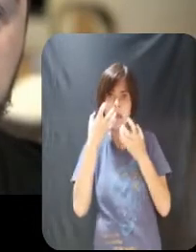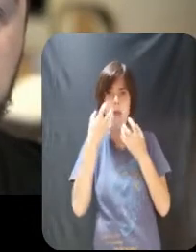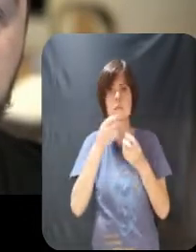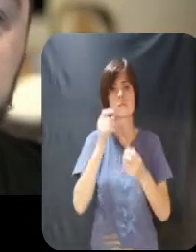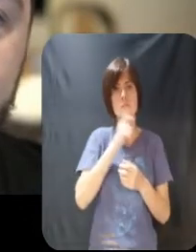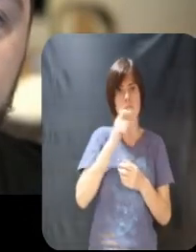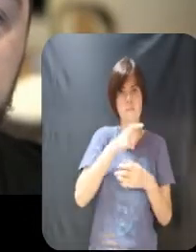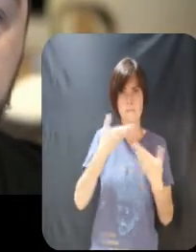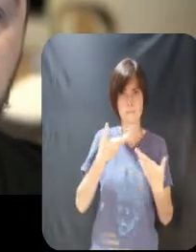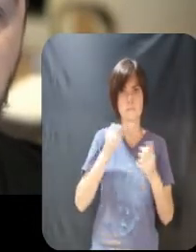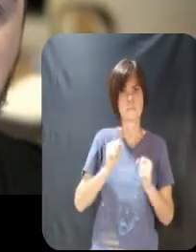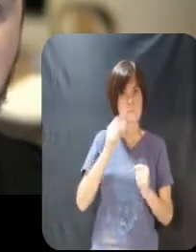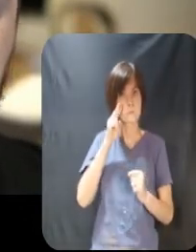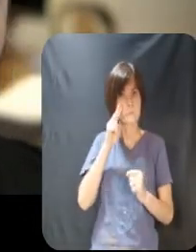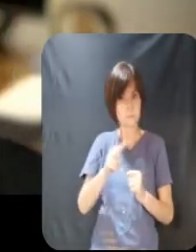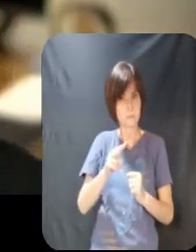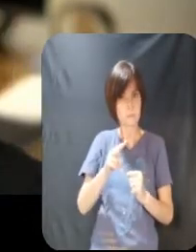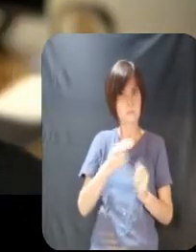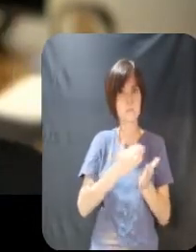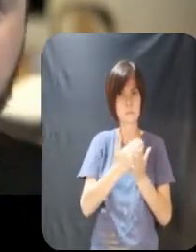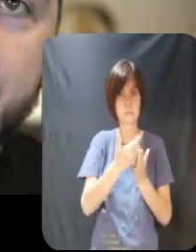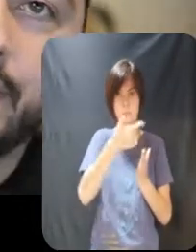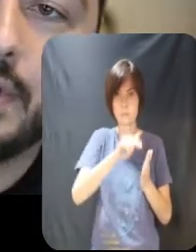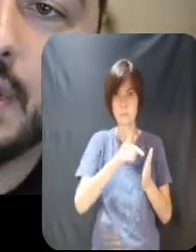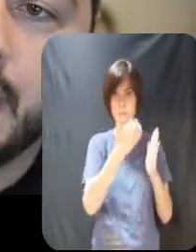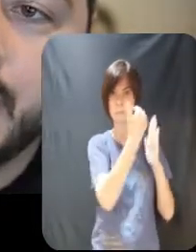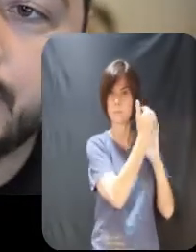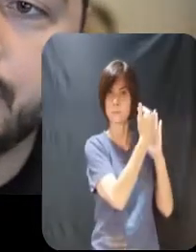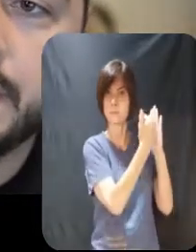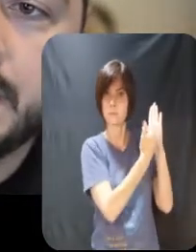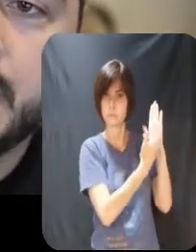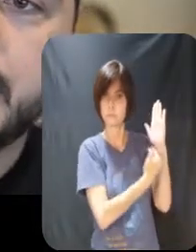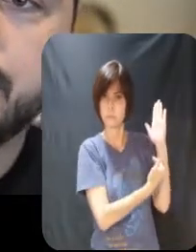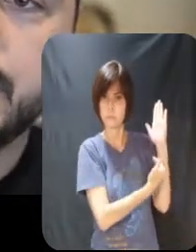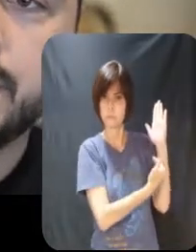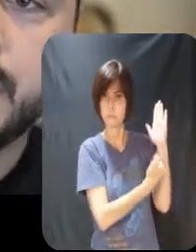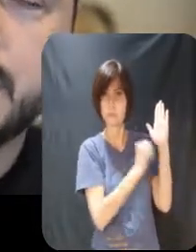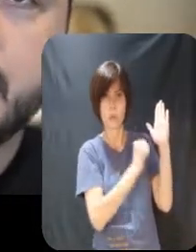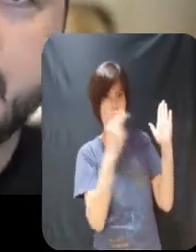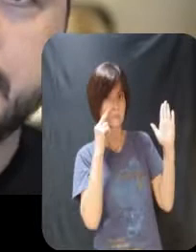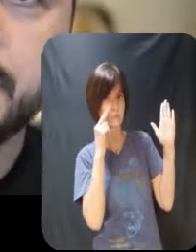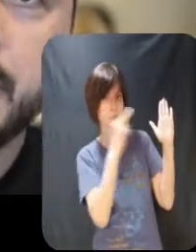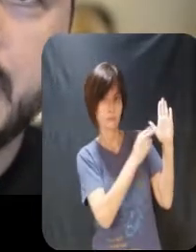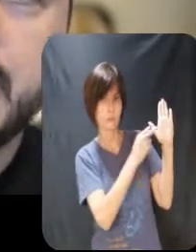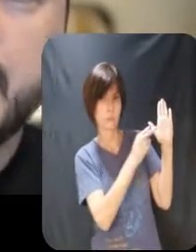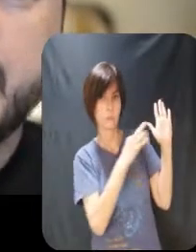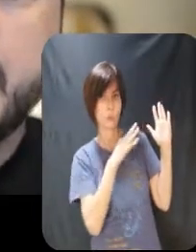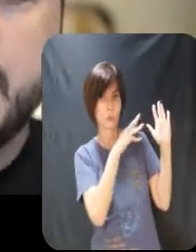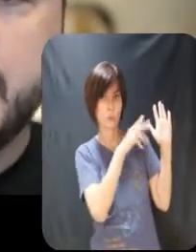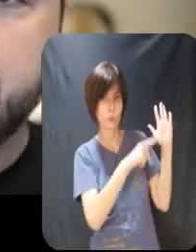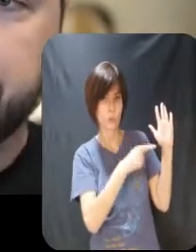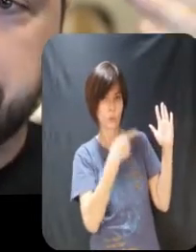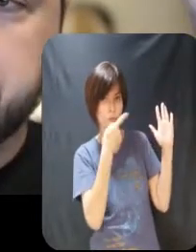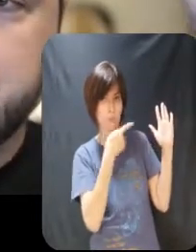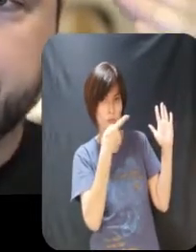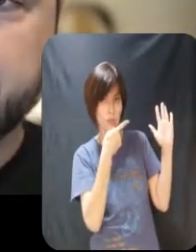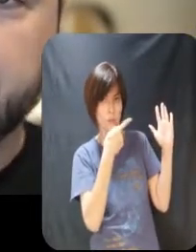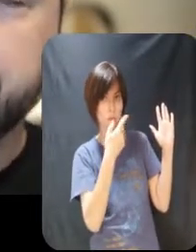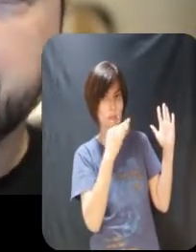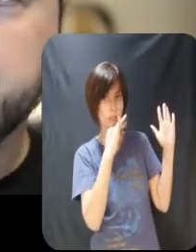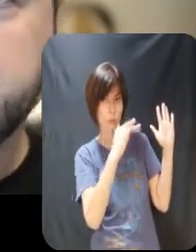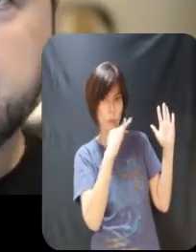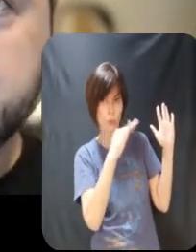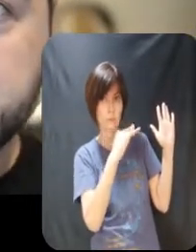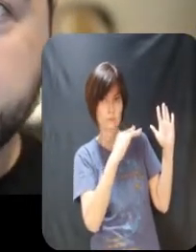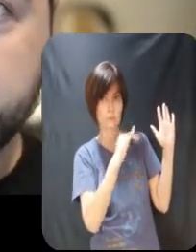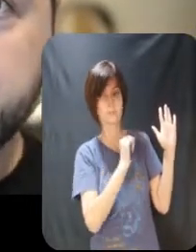Se você quiser avançar nesse vídeo para qualquer ponto da live, é só você seguir as cores do índice aqui. E avançando